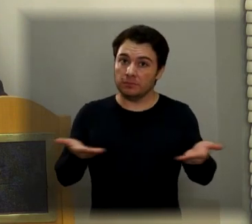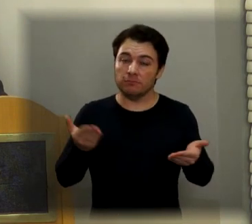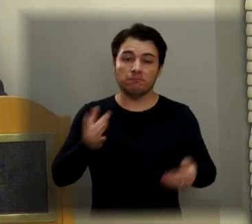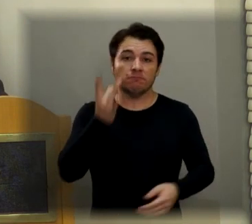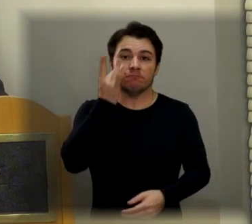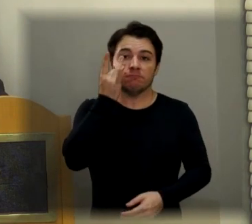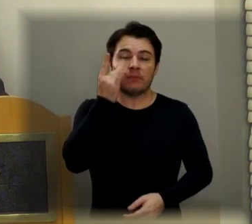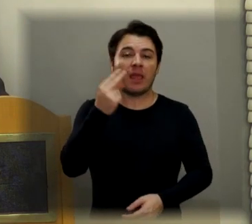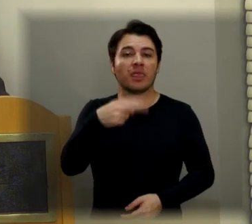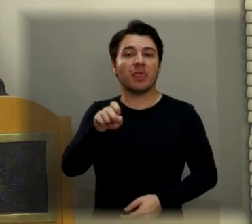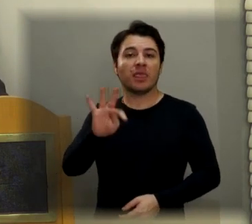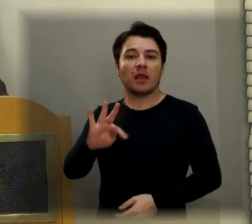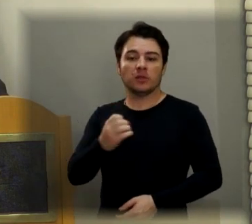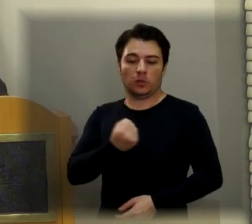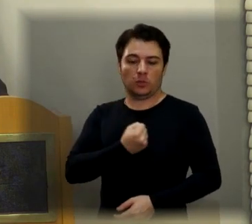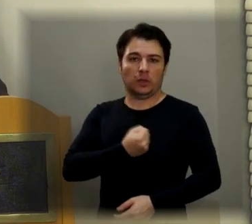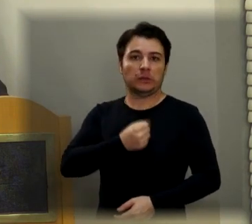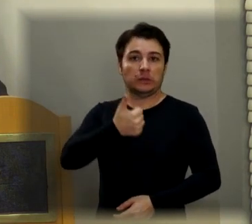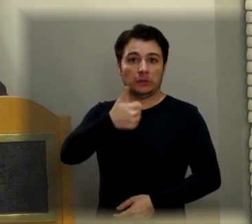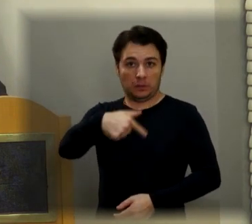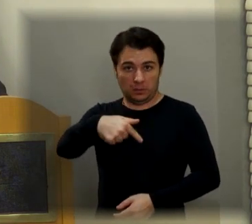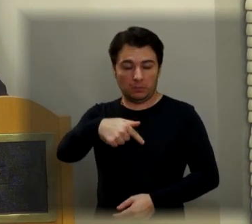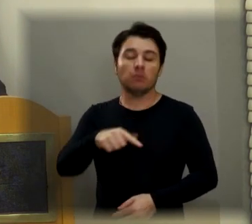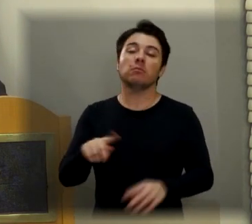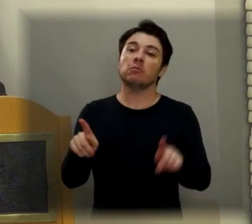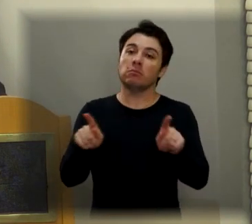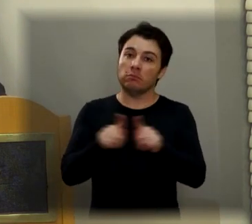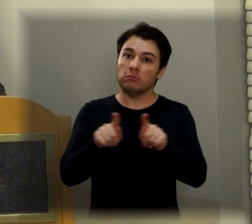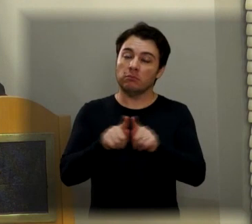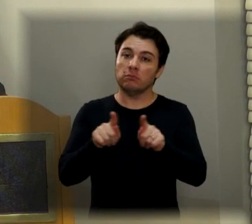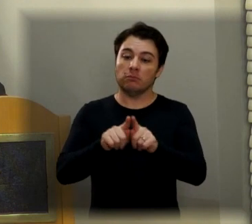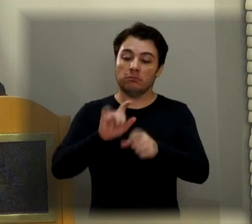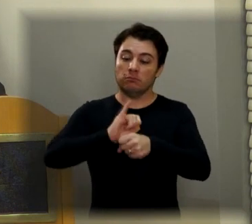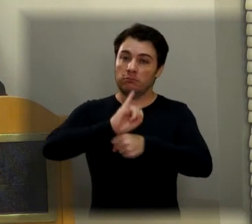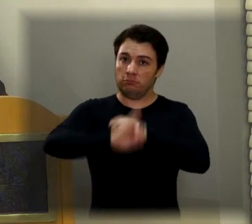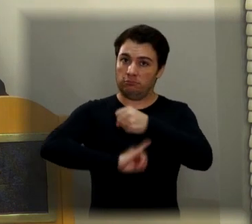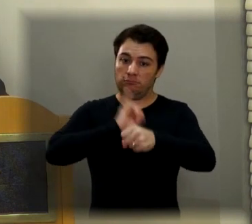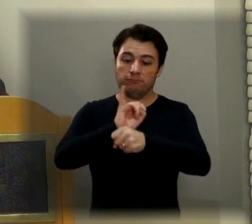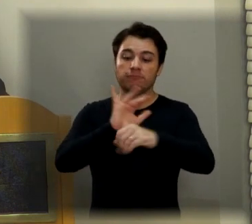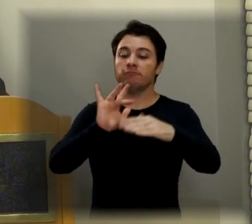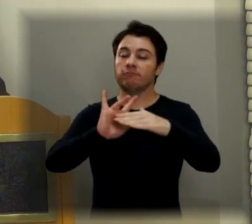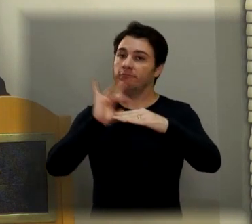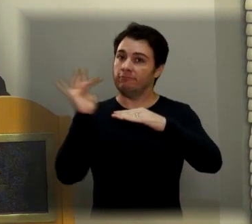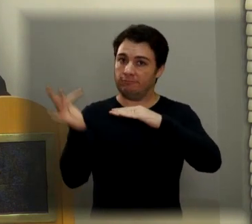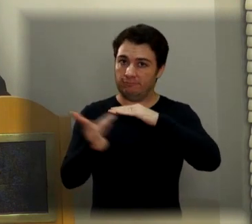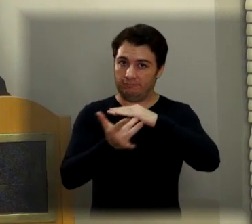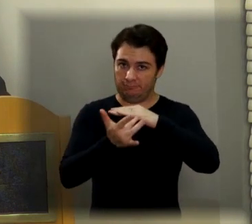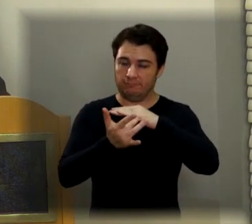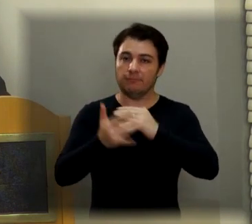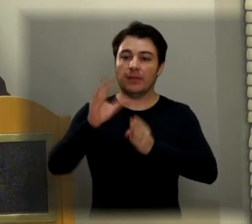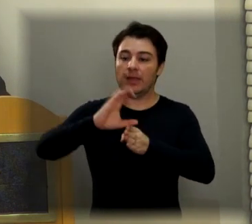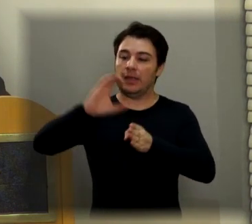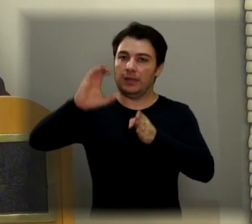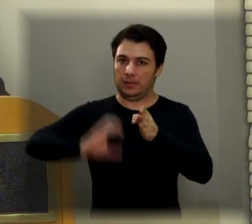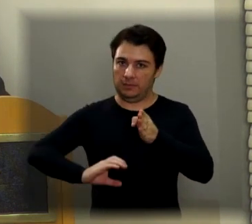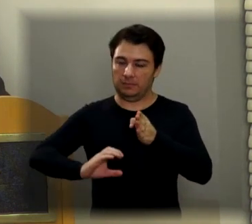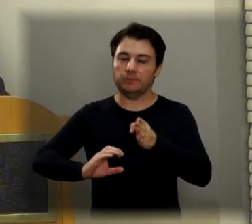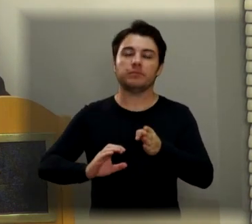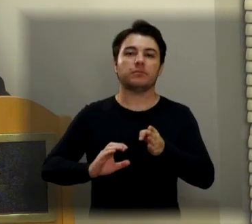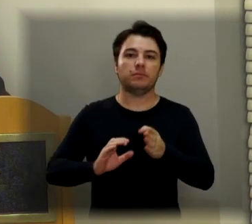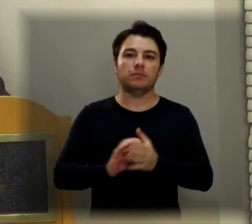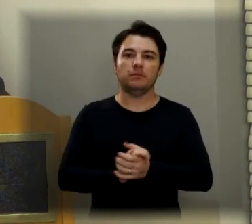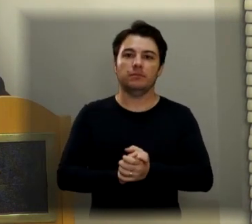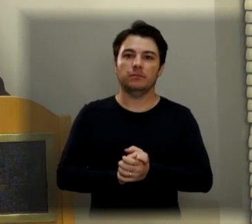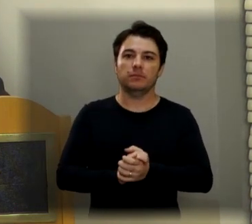transmissão ao vivo pelo canal 17 da rede digital da net em tempo real nas plataformas digitais da Câmara Municipal de